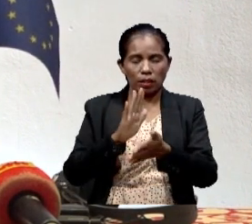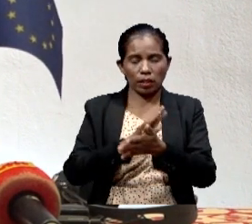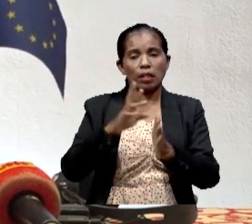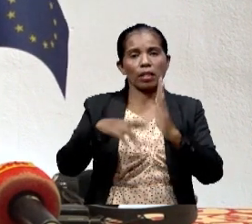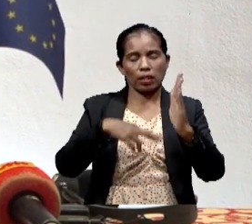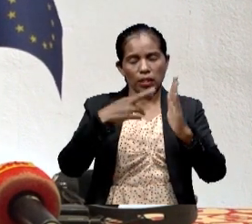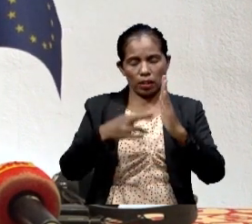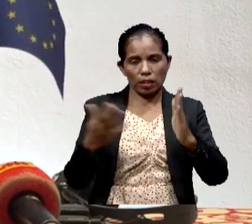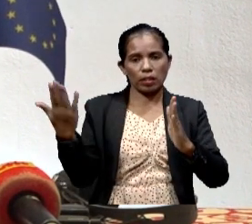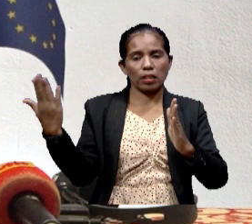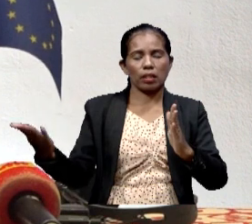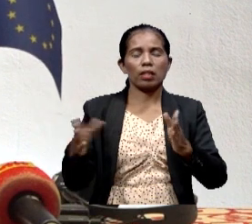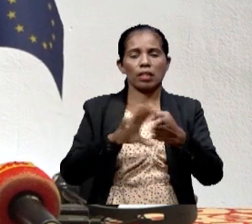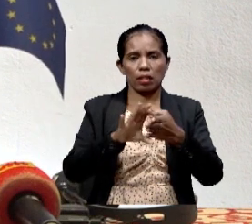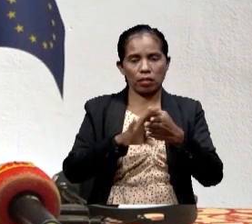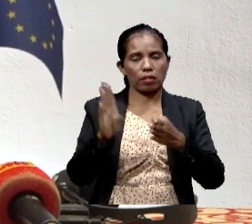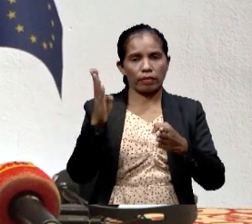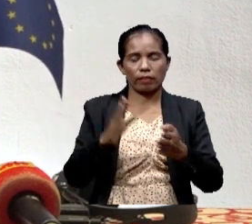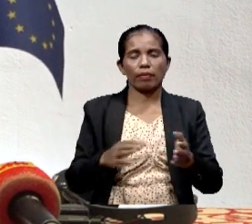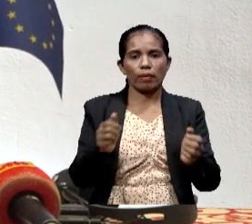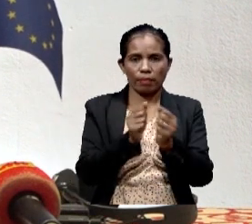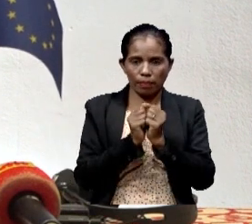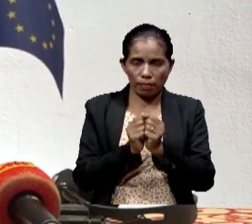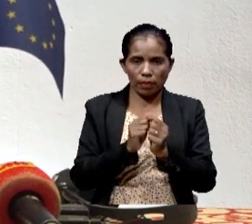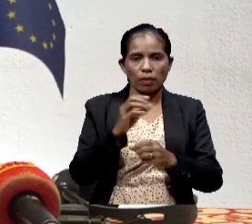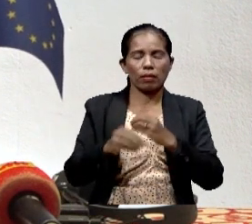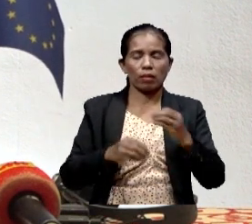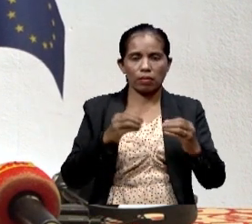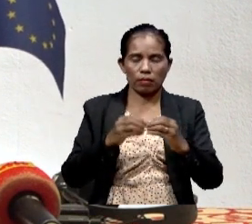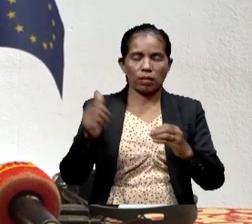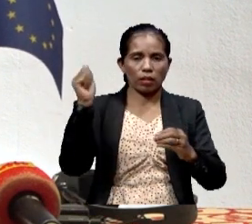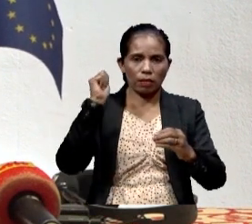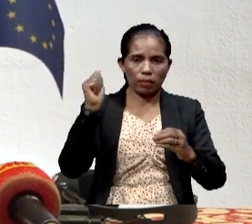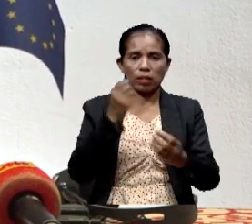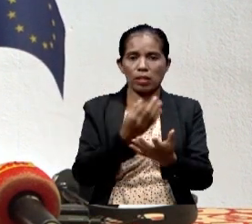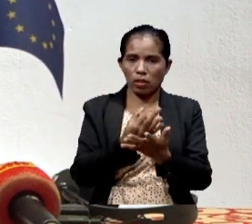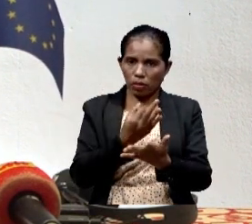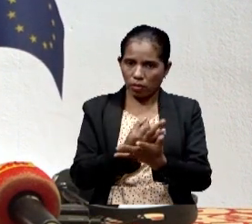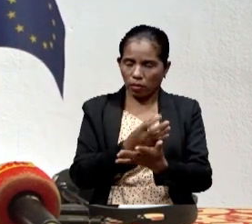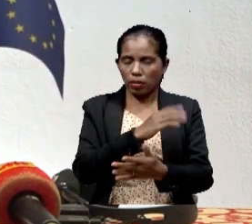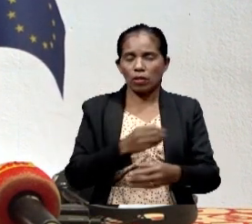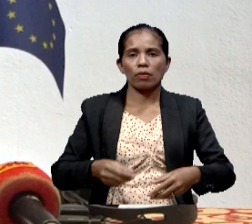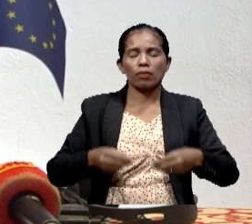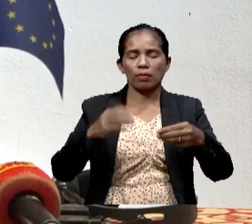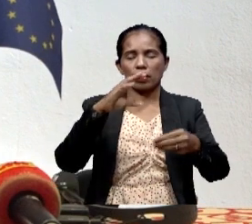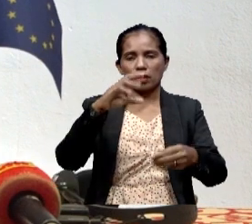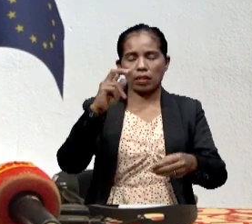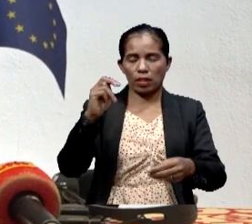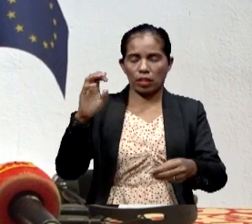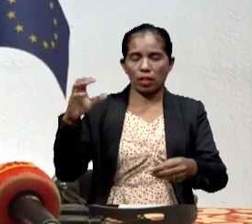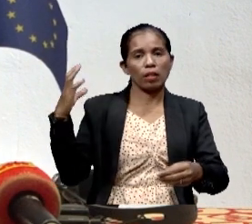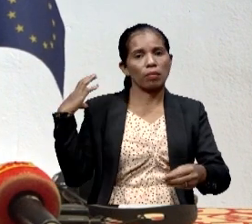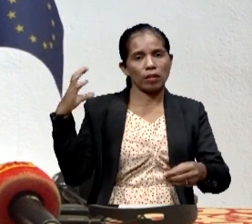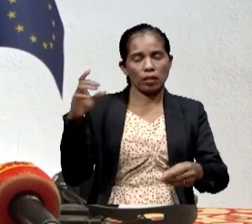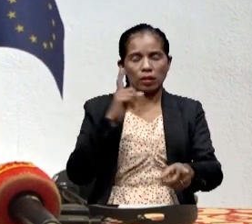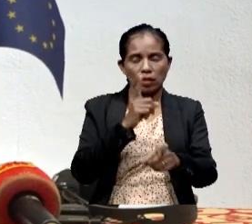regulamentar eleitoral. Ametin supervisão com a campanha e a financiamento, nebe foba CNE, competência claro